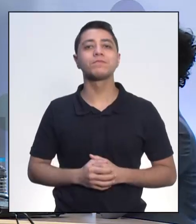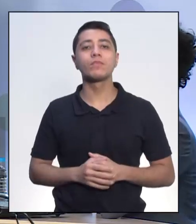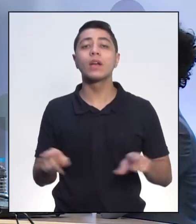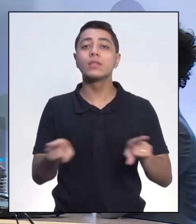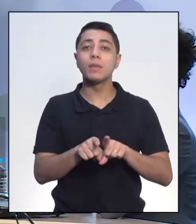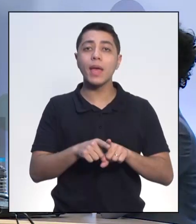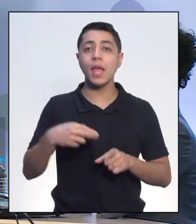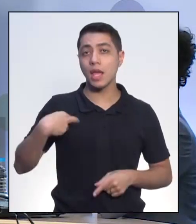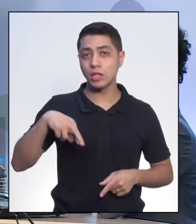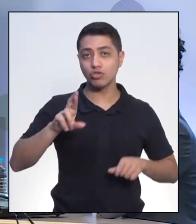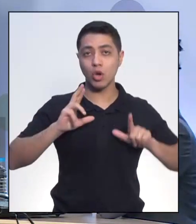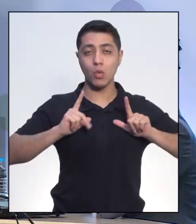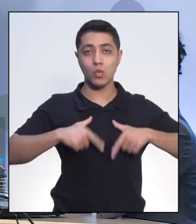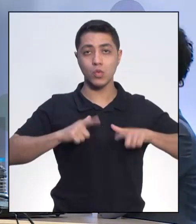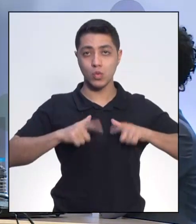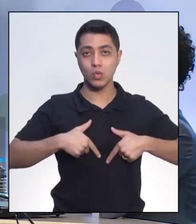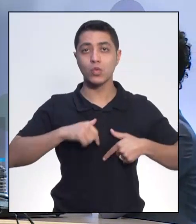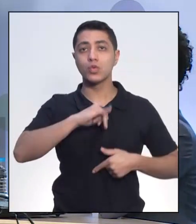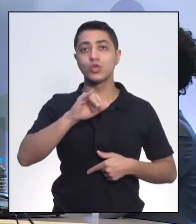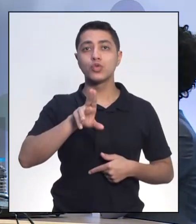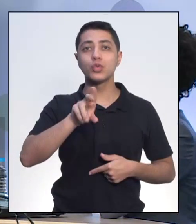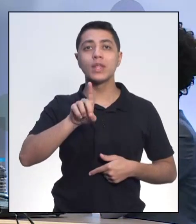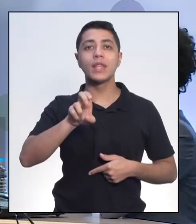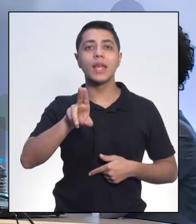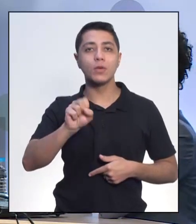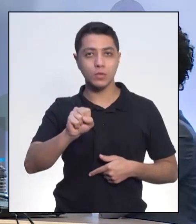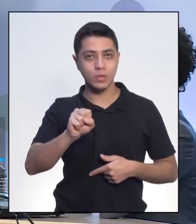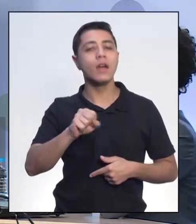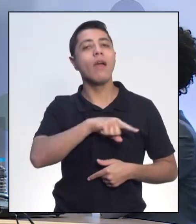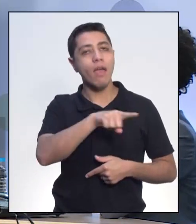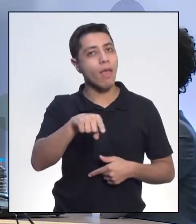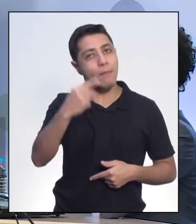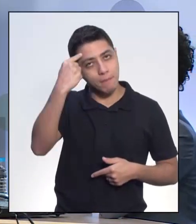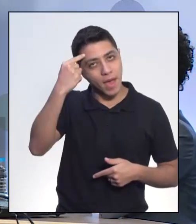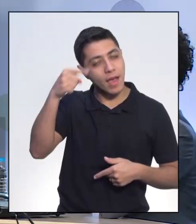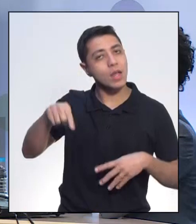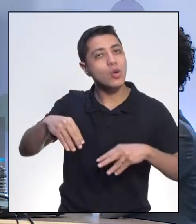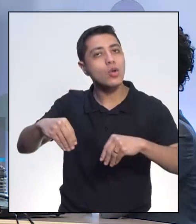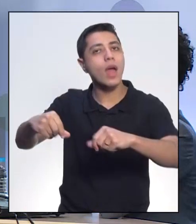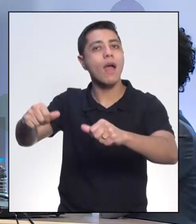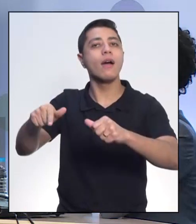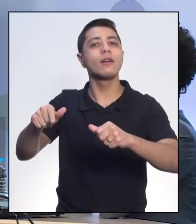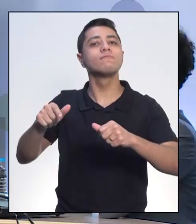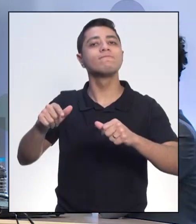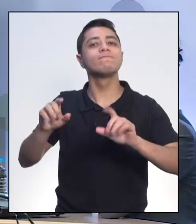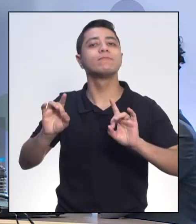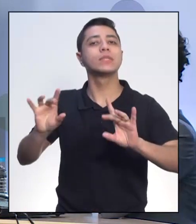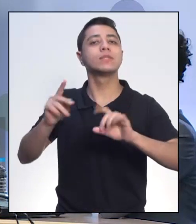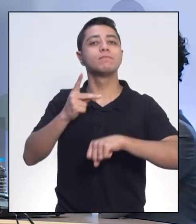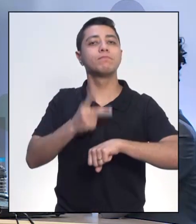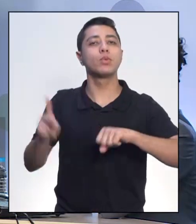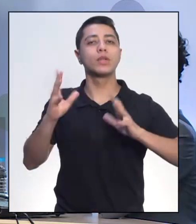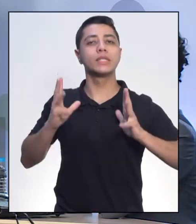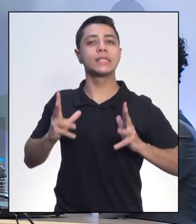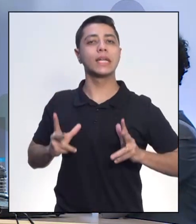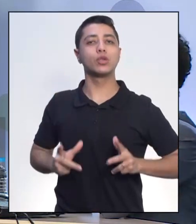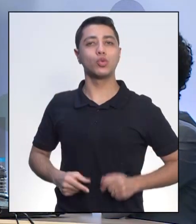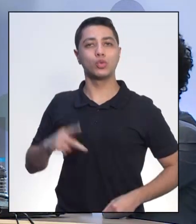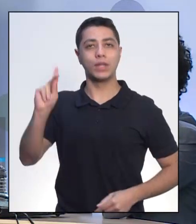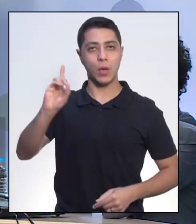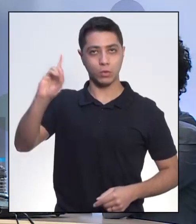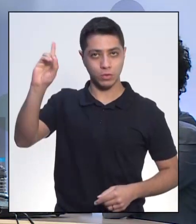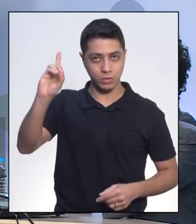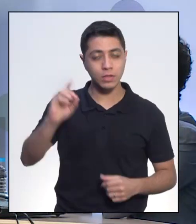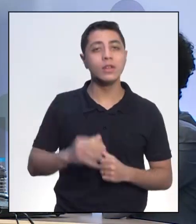né, vem desde a época dos hebreus, né, a terra prometida de Deus para Abraão. Exatamente. Né, temos